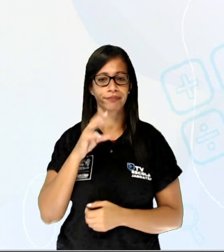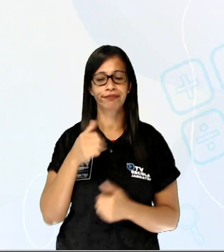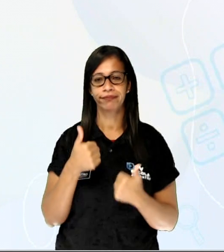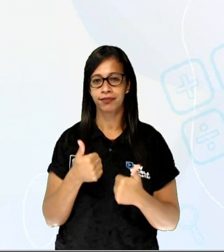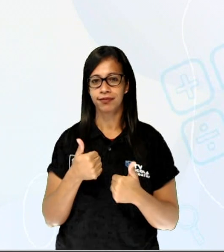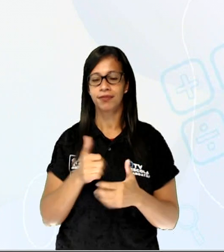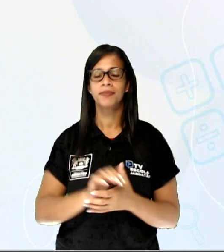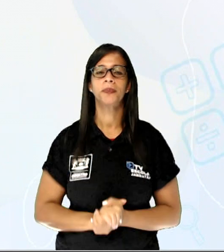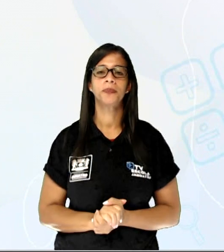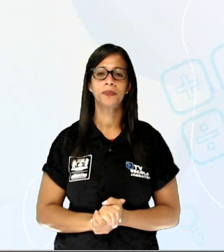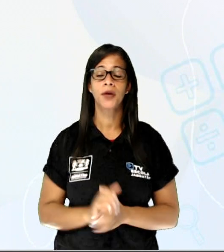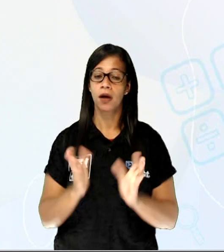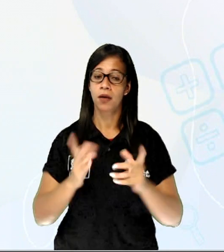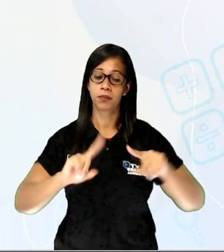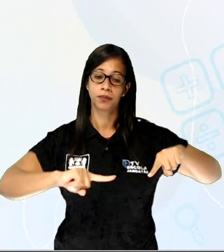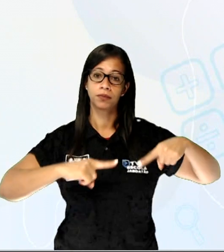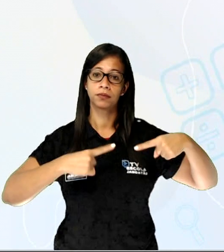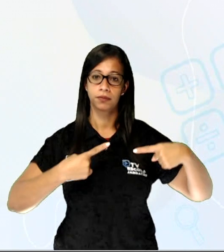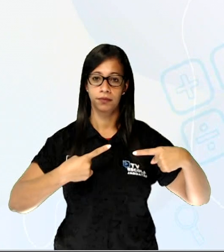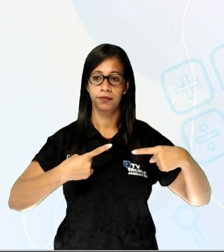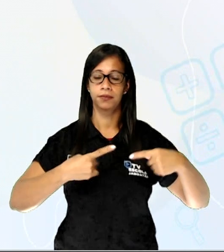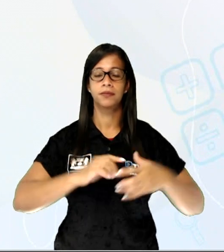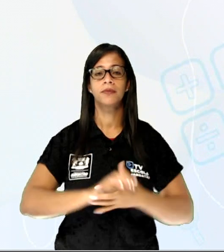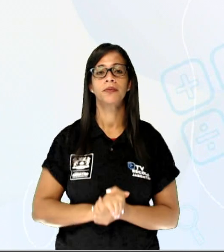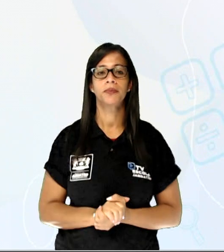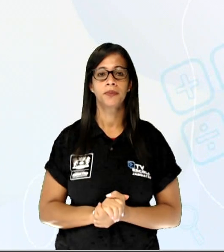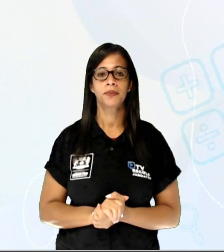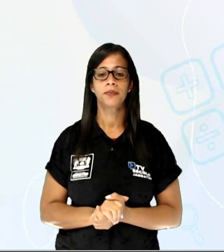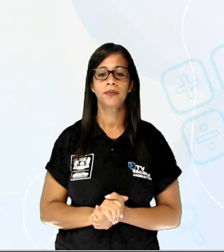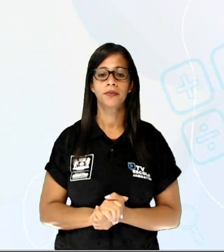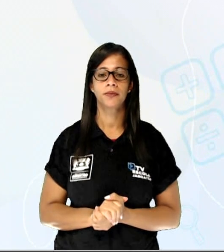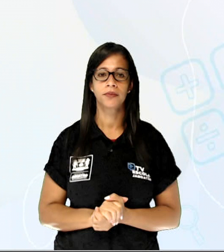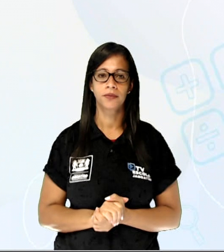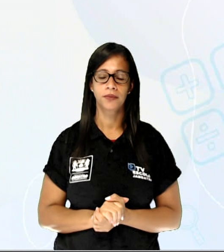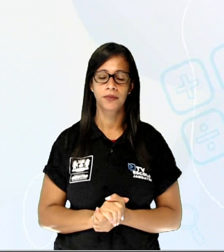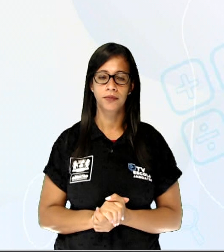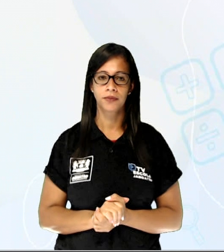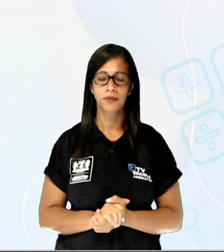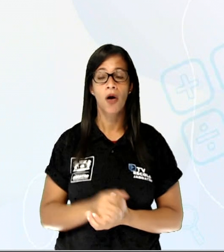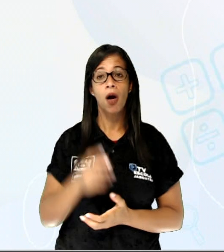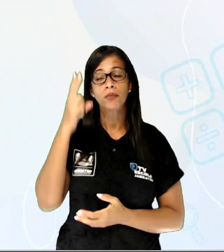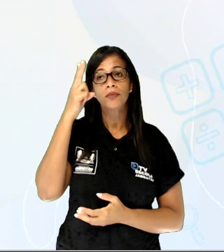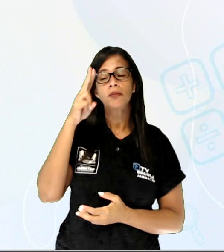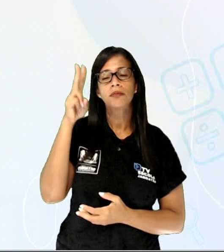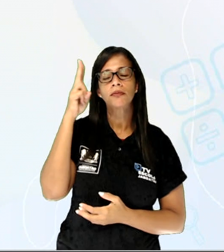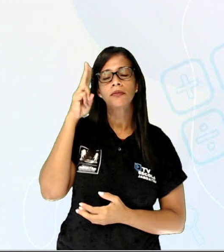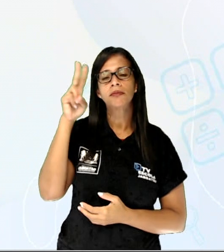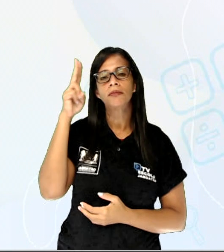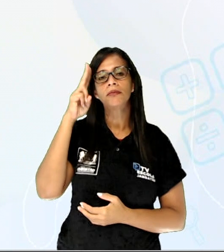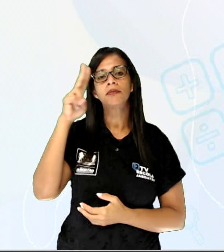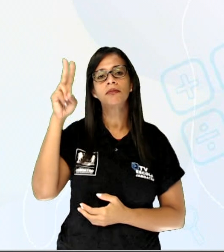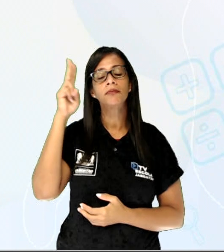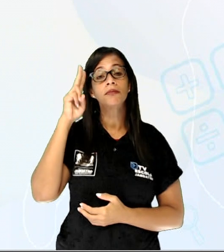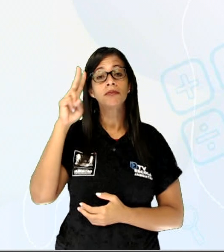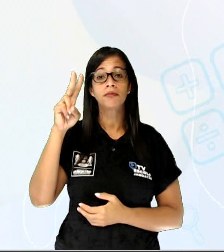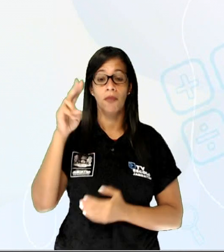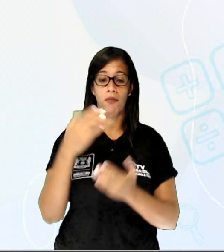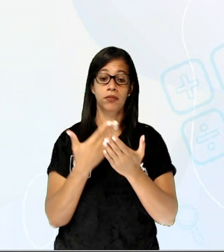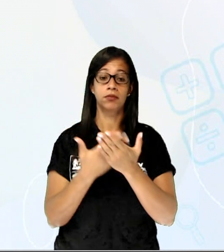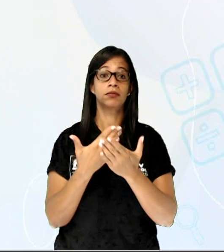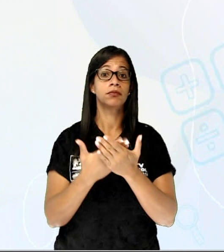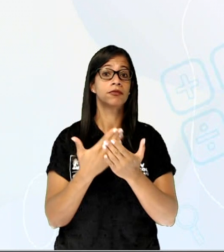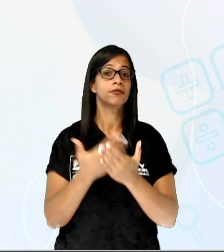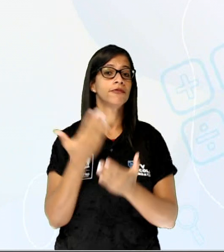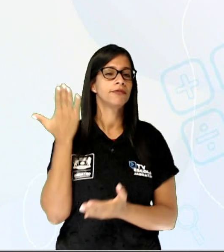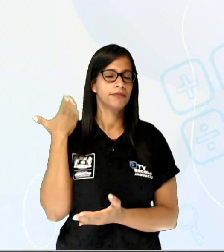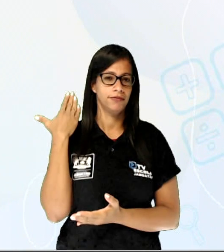Agora nós vamos ao nosso desafio, né? Vamos fazer relembrando, né? Relembrando a nossa primeira aula lá, que foi